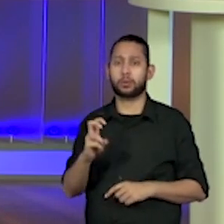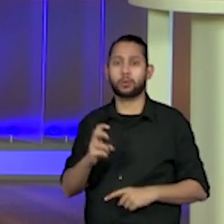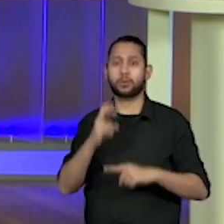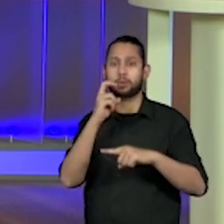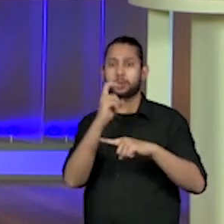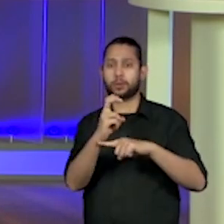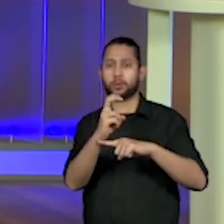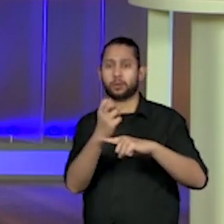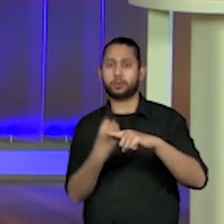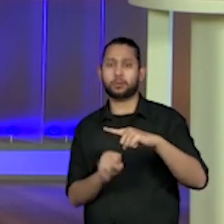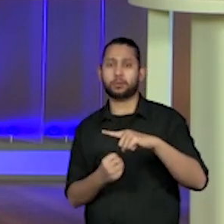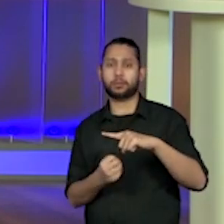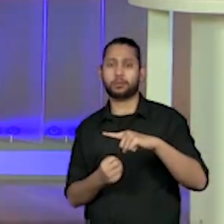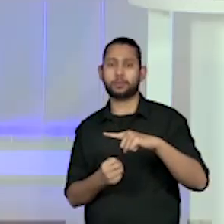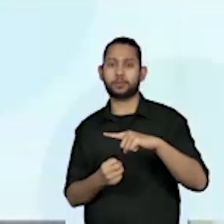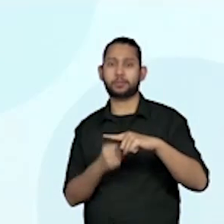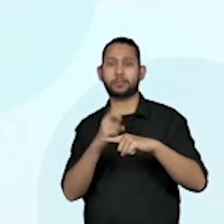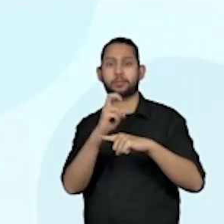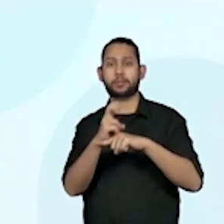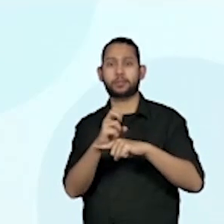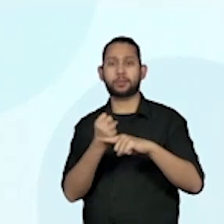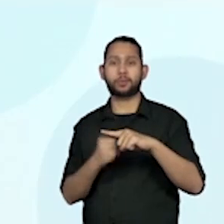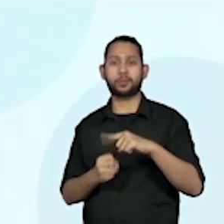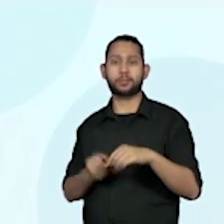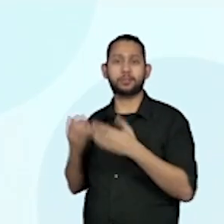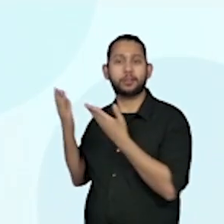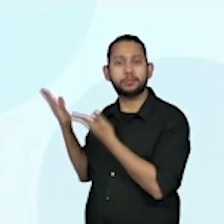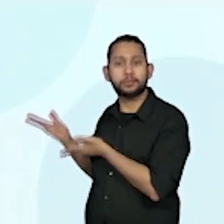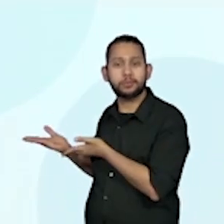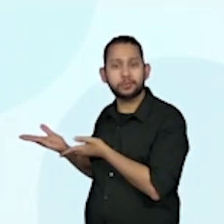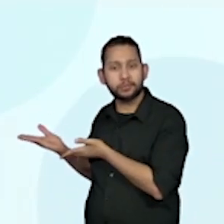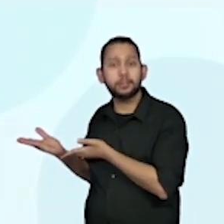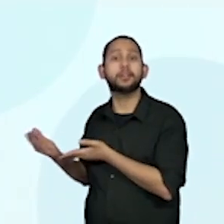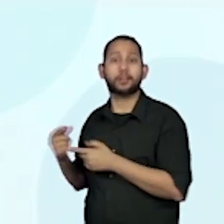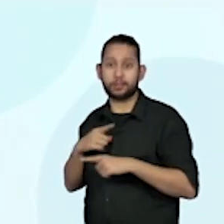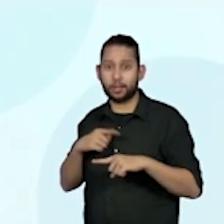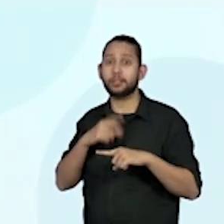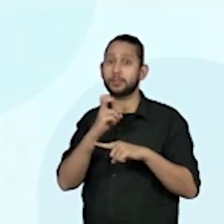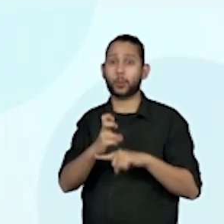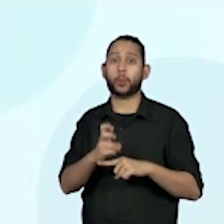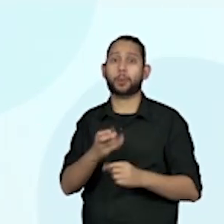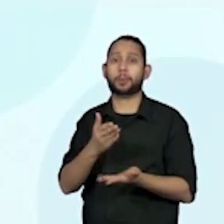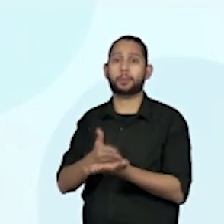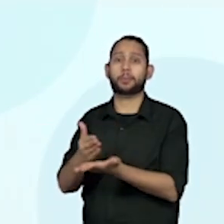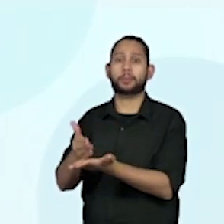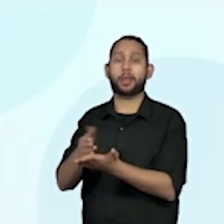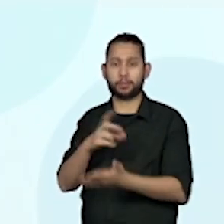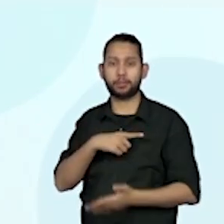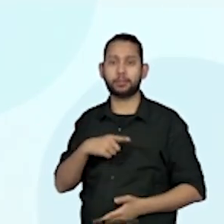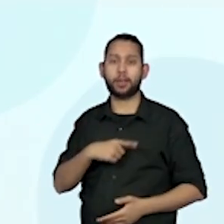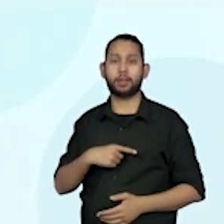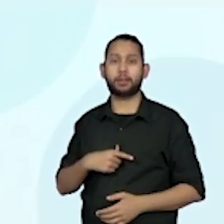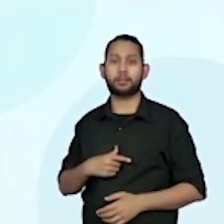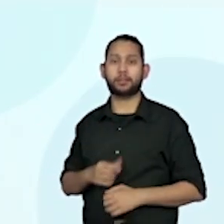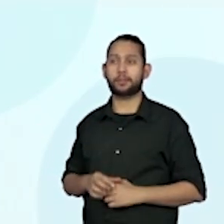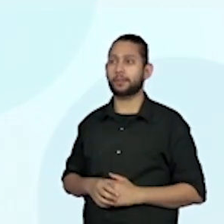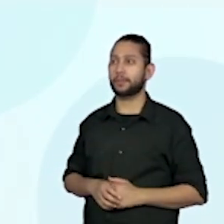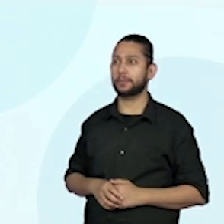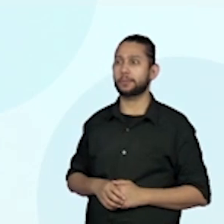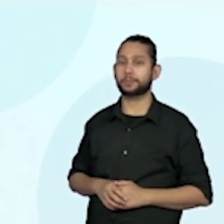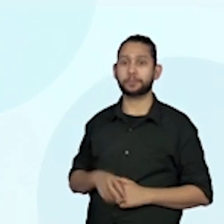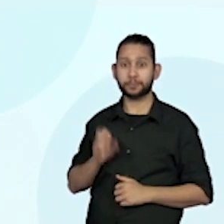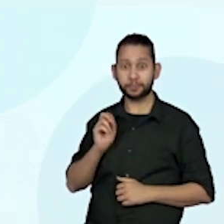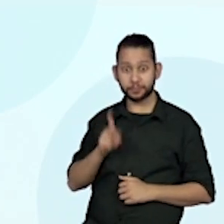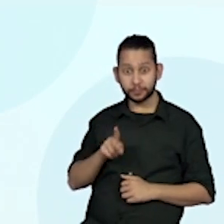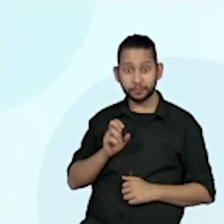5. Essa é a fração do que ainda me resta de pizza. 5/8.